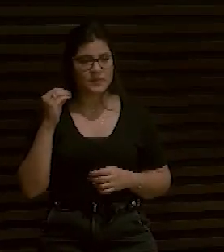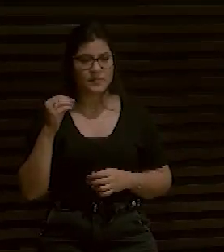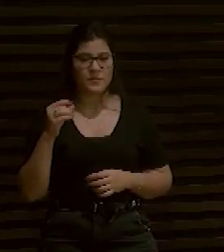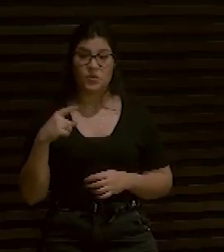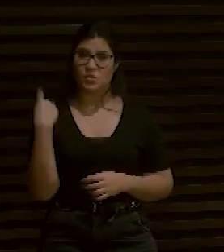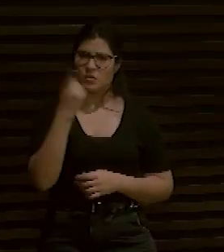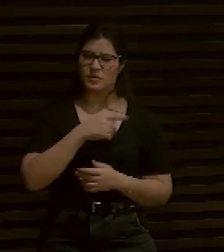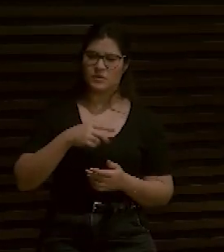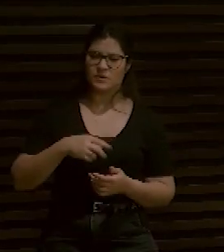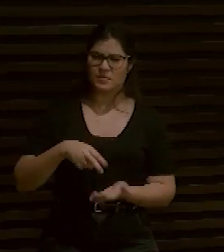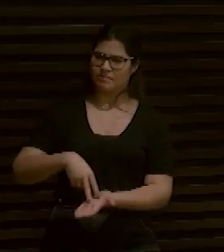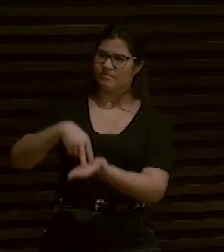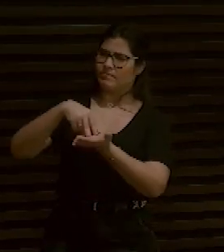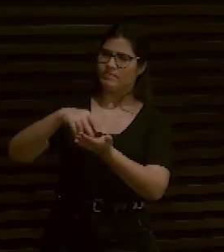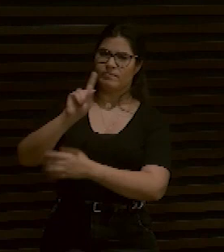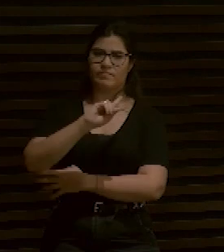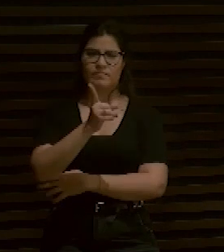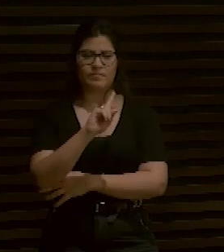assim, não.